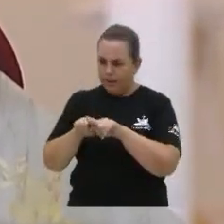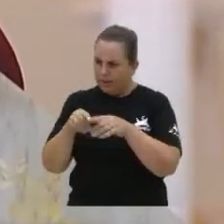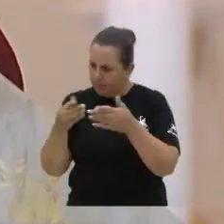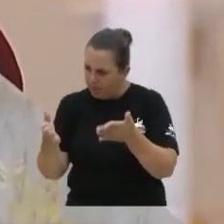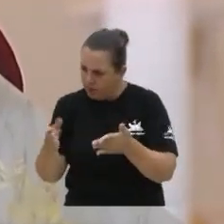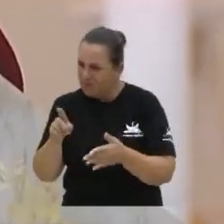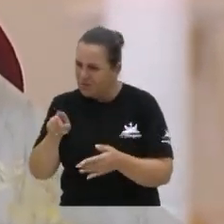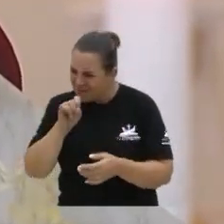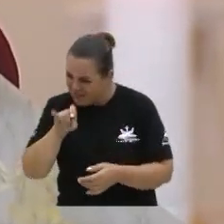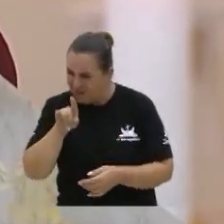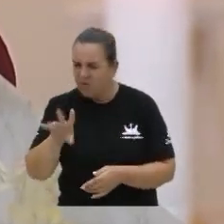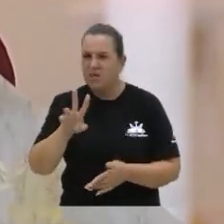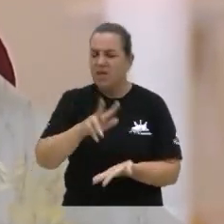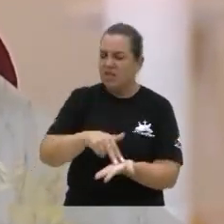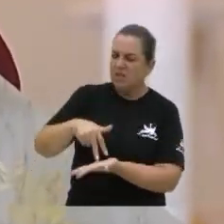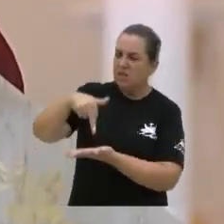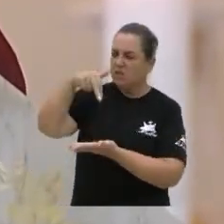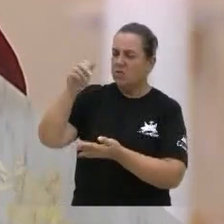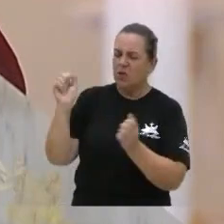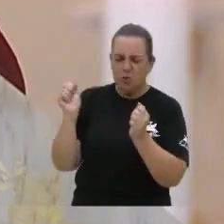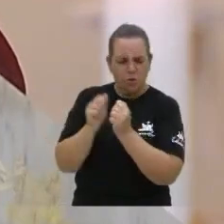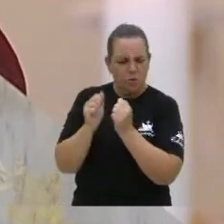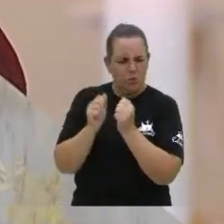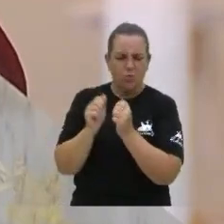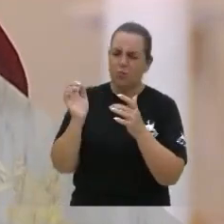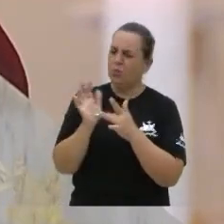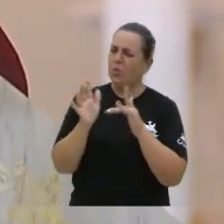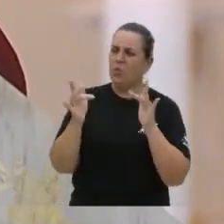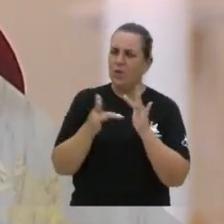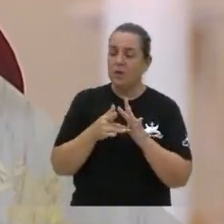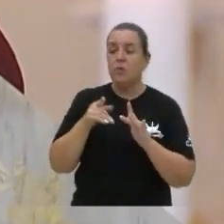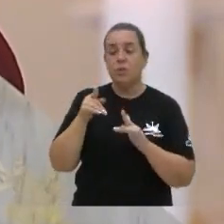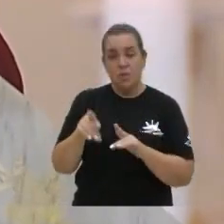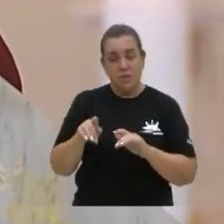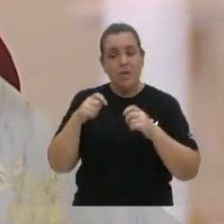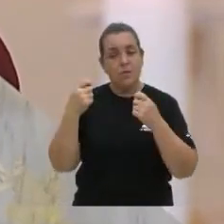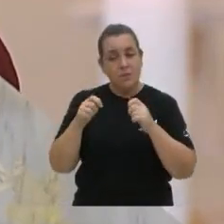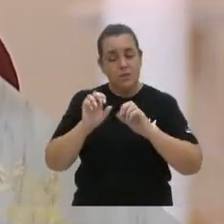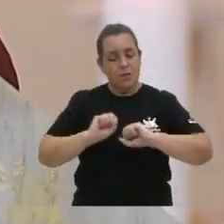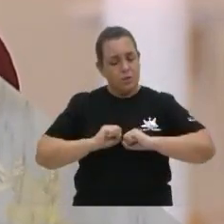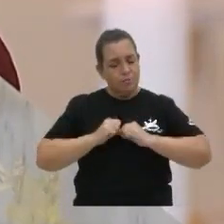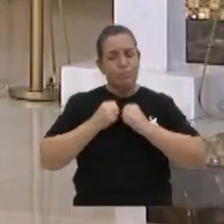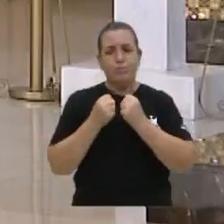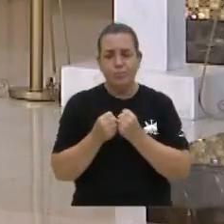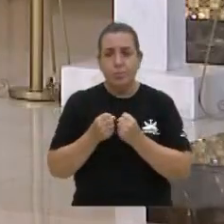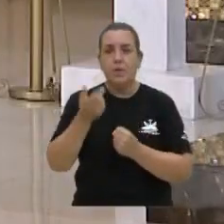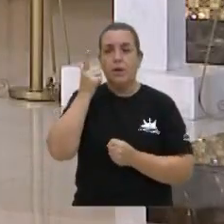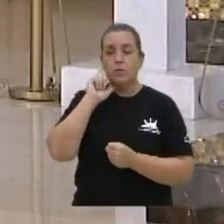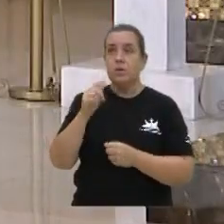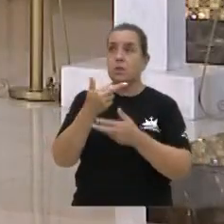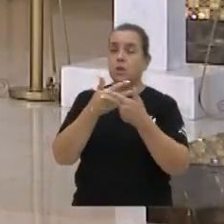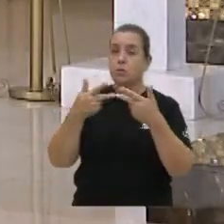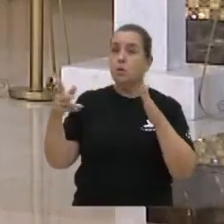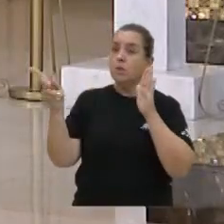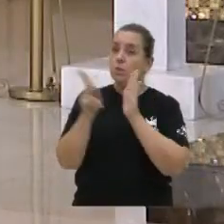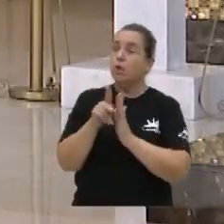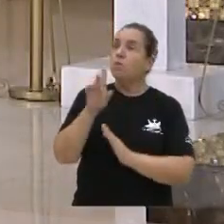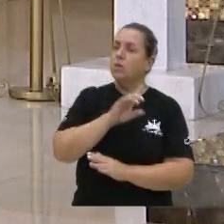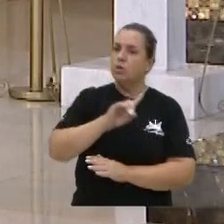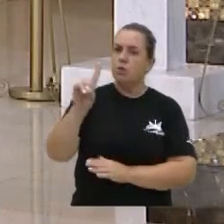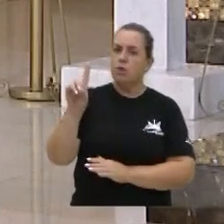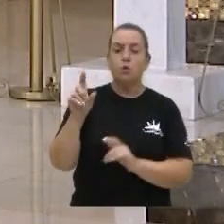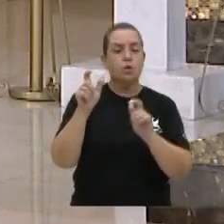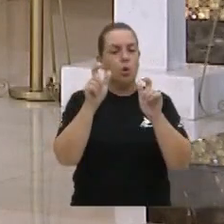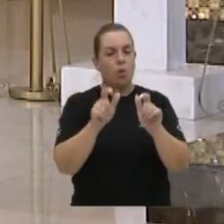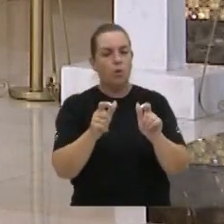com Cristo, esforçai-vos por alcançar as coisas do alto, onde está